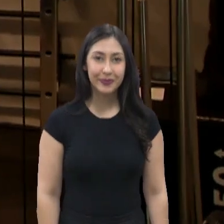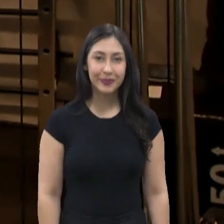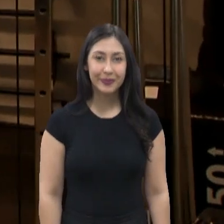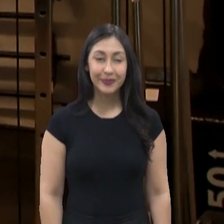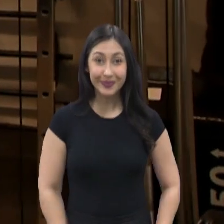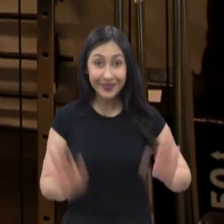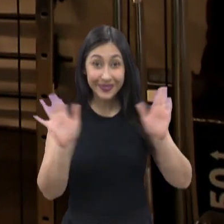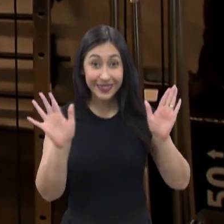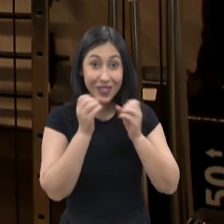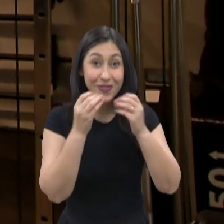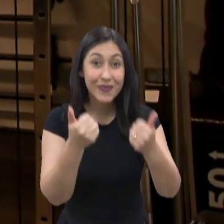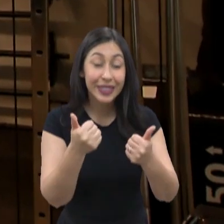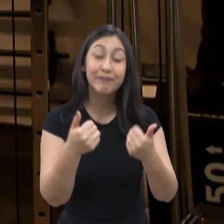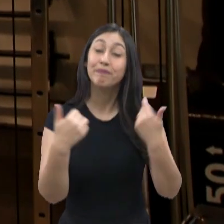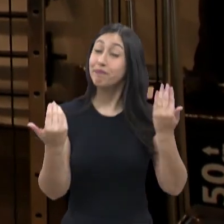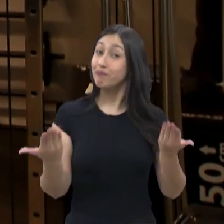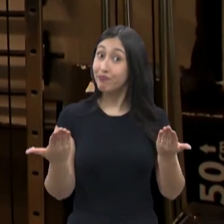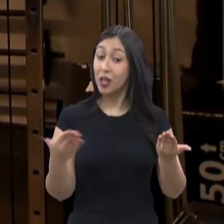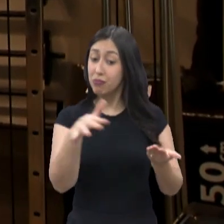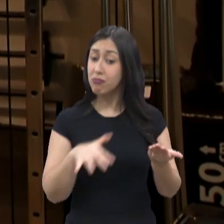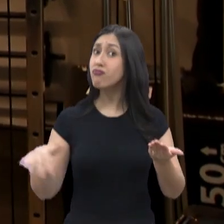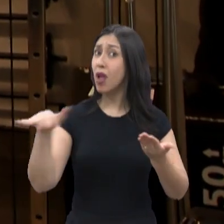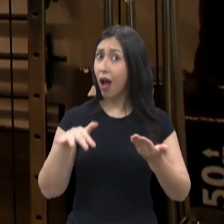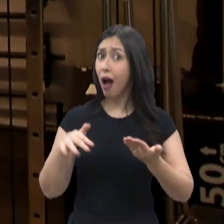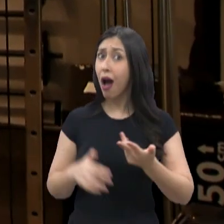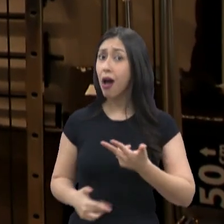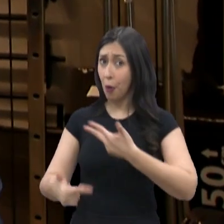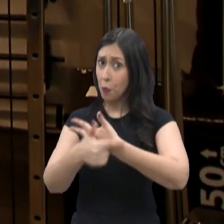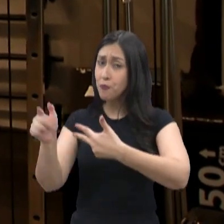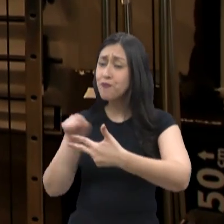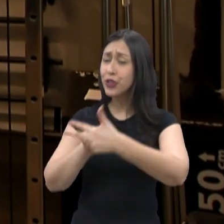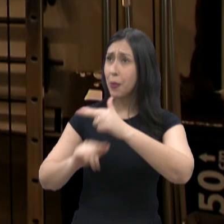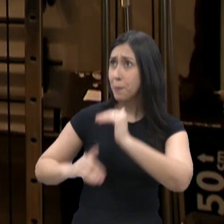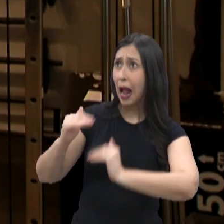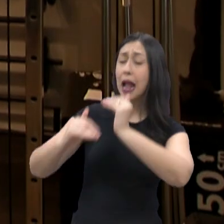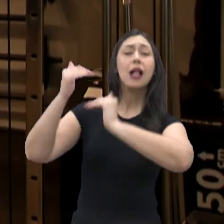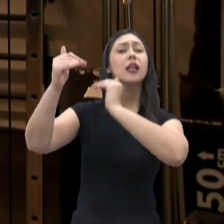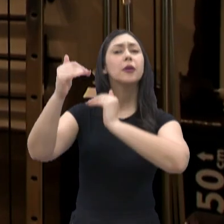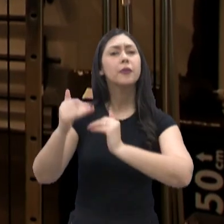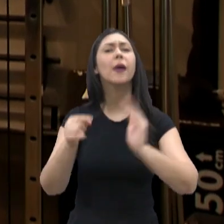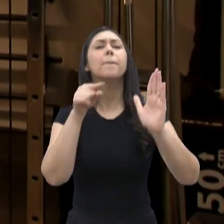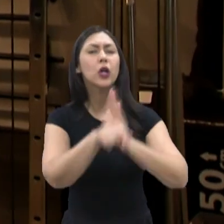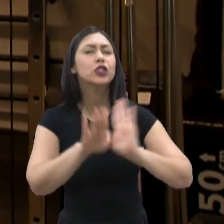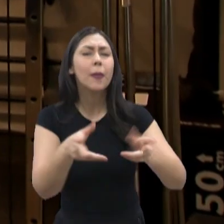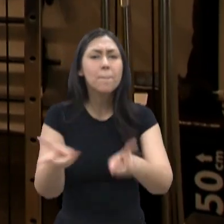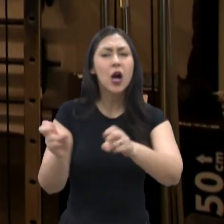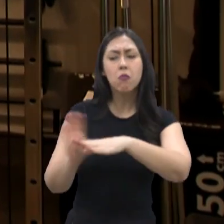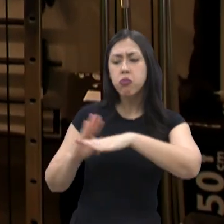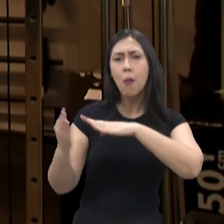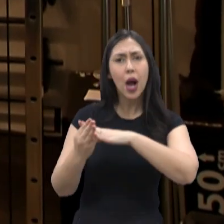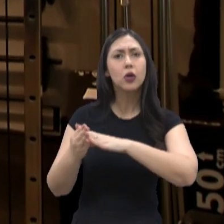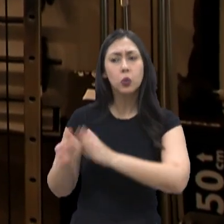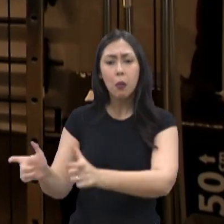Oi, Fer, tudo bem? Pois é, o mercado fitness tem crescido no Brasil. Você que está em casa já percebeu que nos bairros sempre tem uma academia por